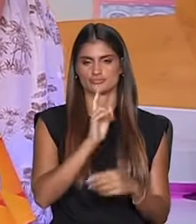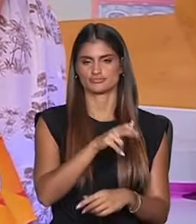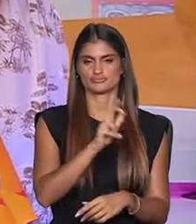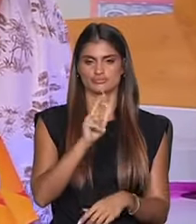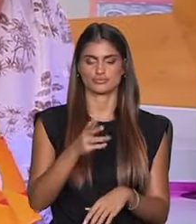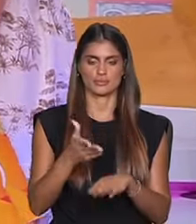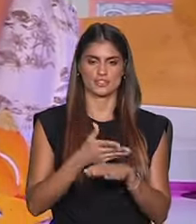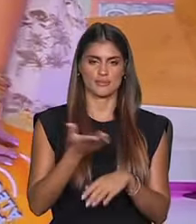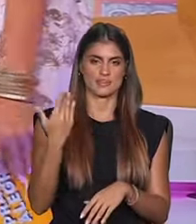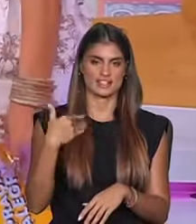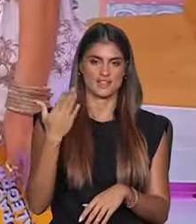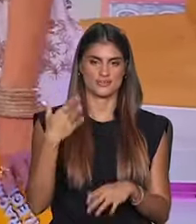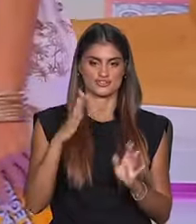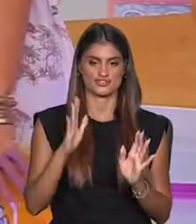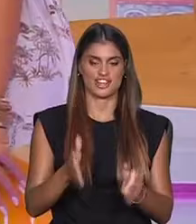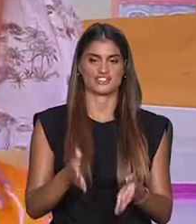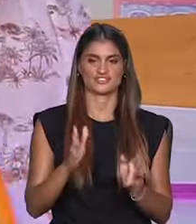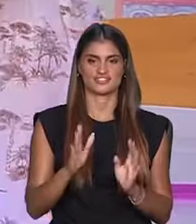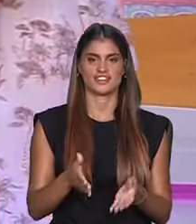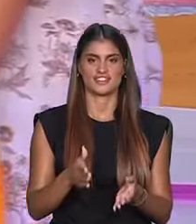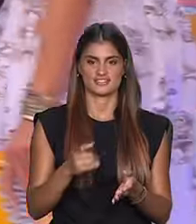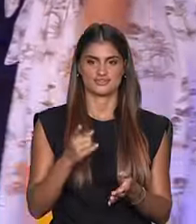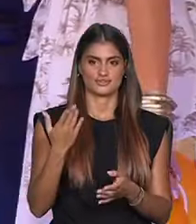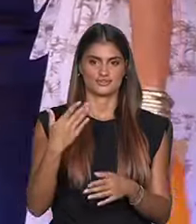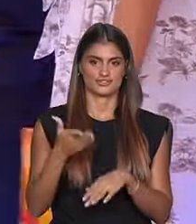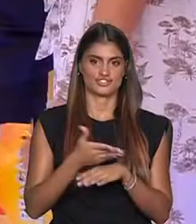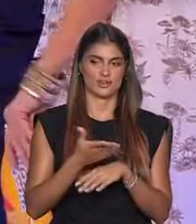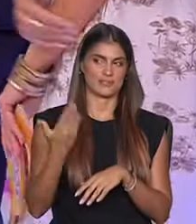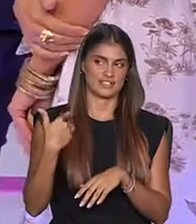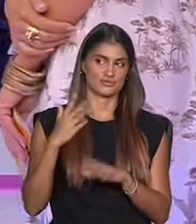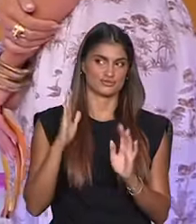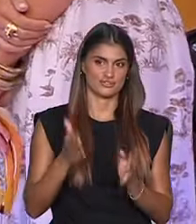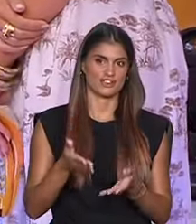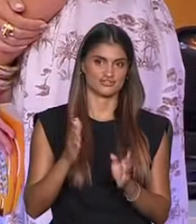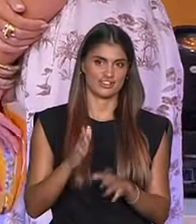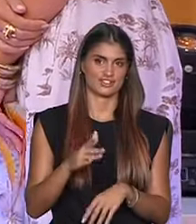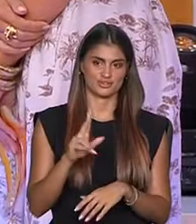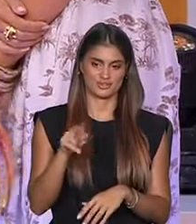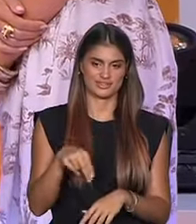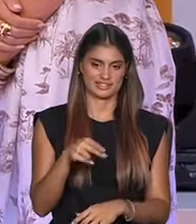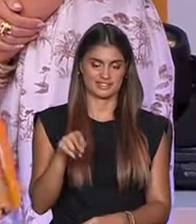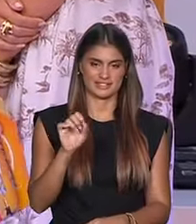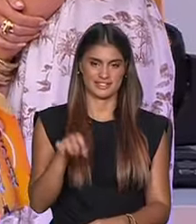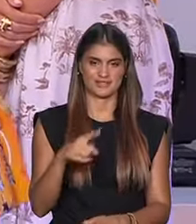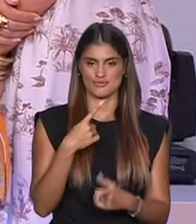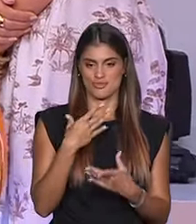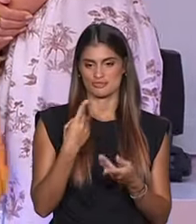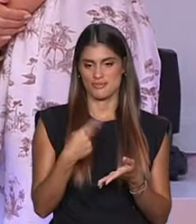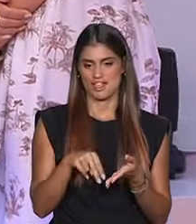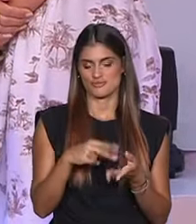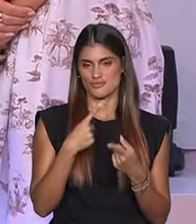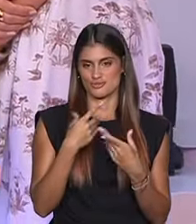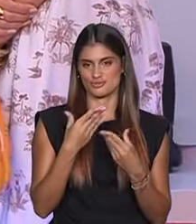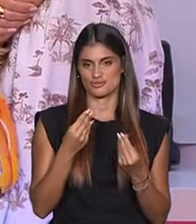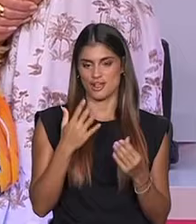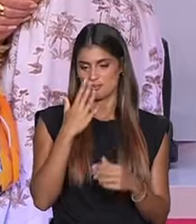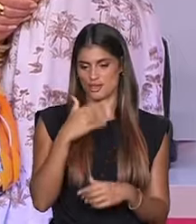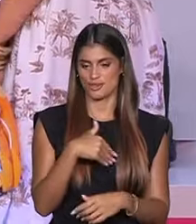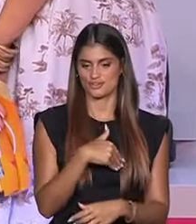século passado deste. Não deste no século passado já? Sim. Na sim, Suíça? Sim, sim, sim. Ui, tantos espetáculos. Mesmo à